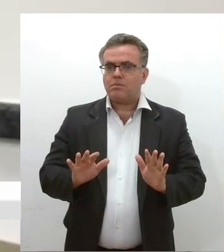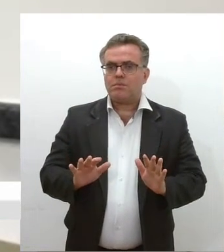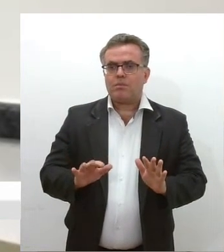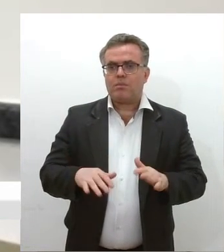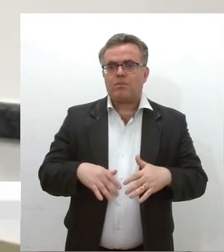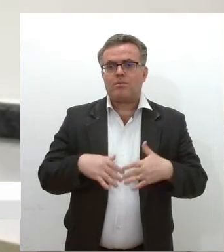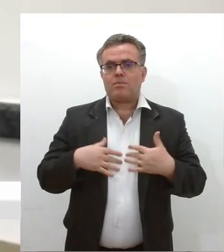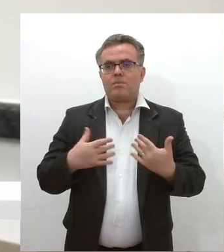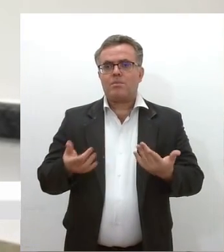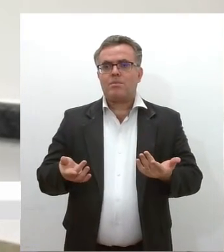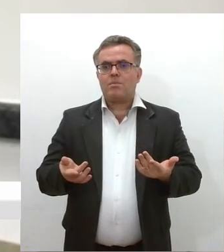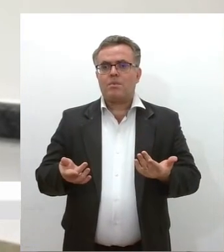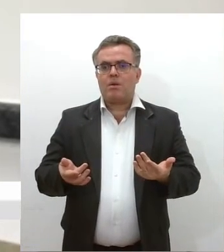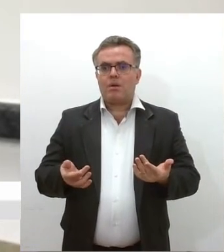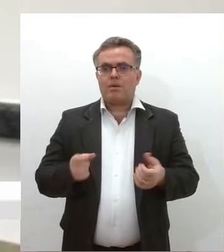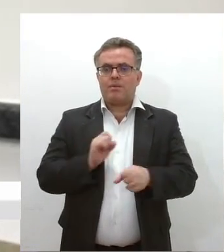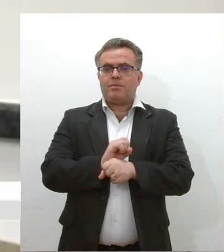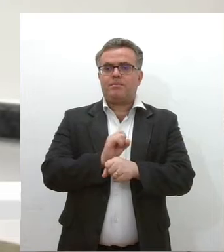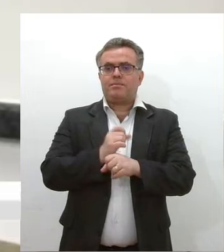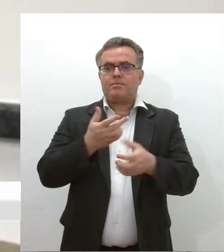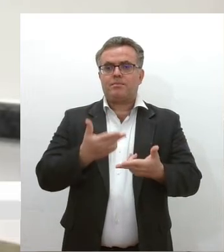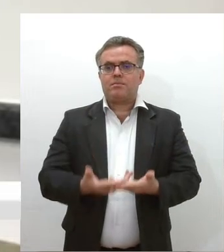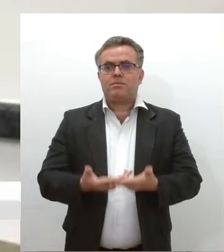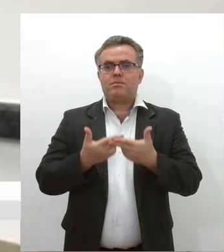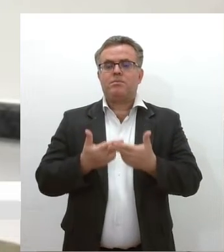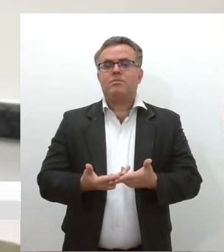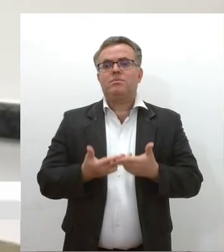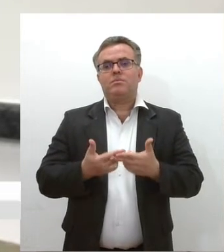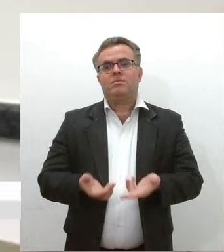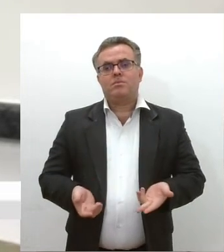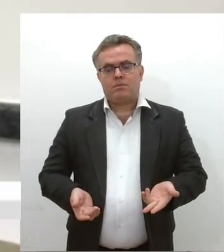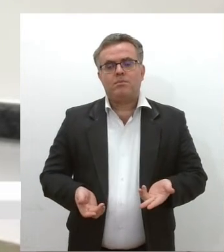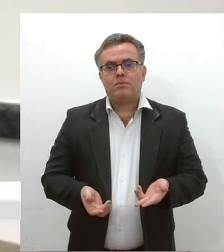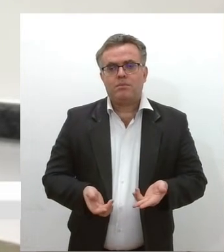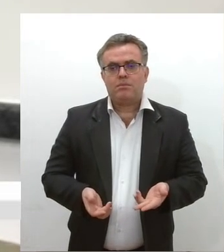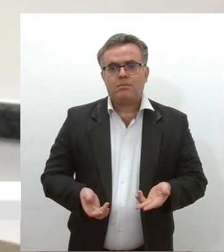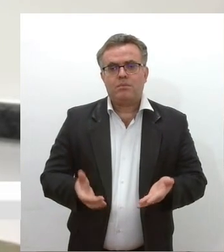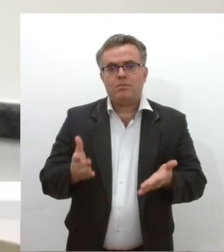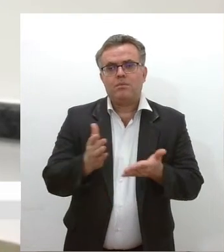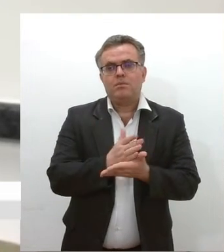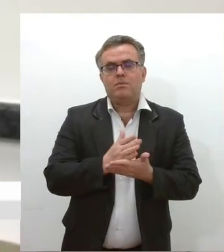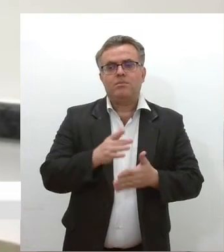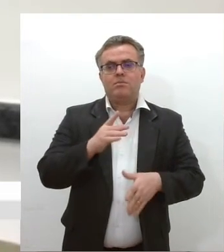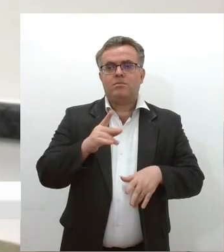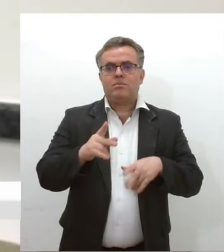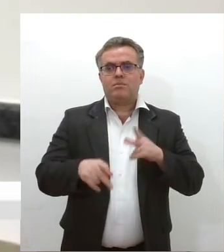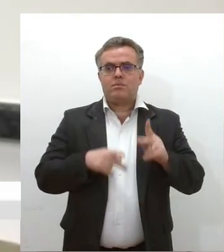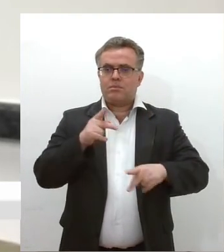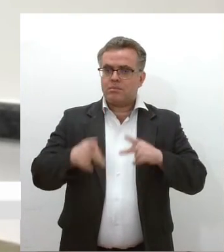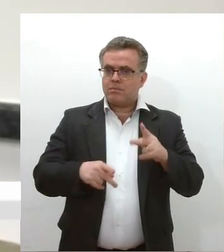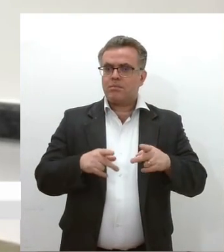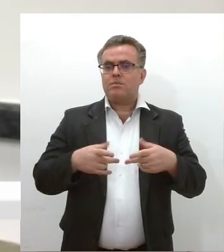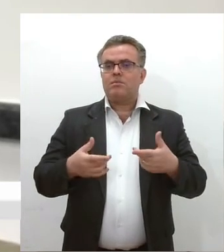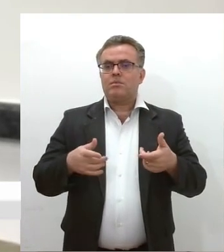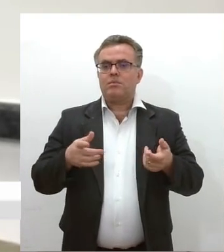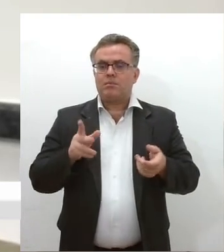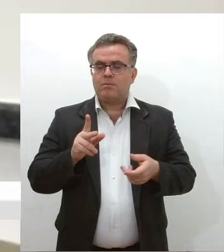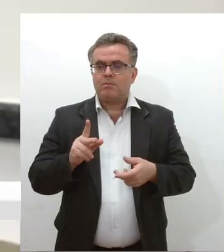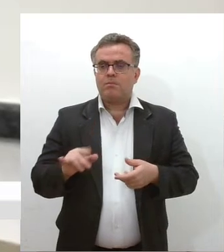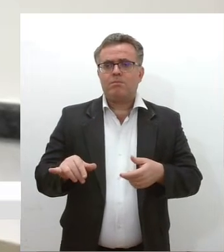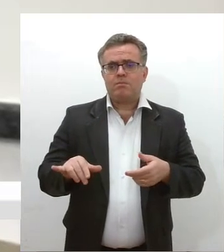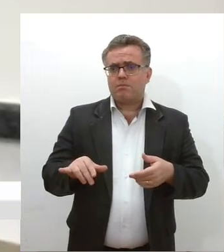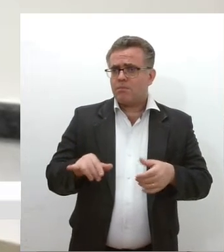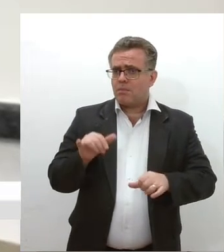é esperado. Uma parcela da população vai ter alteração no ciclo menstrual com a vacina do Covid ou com a infecção do Covid.